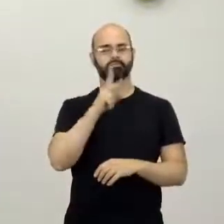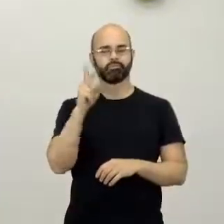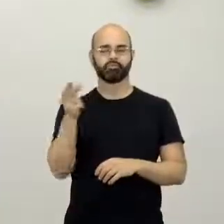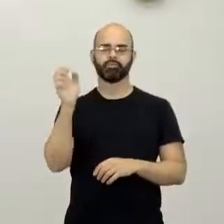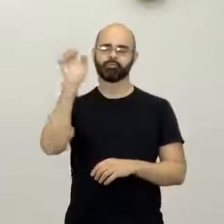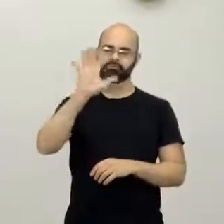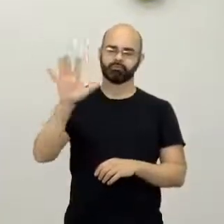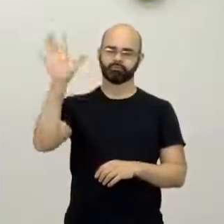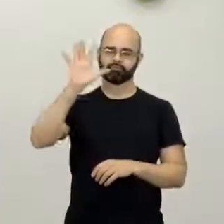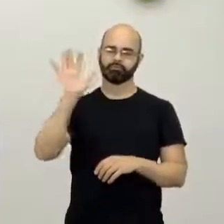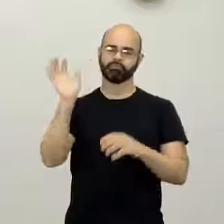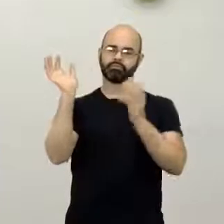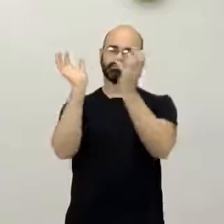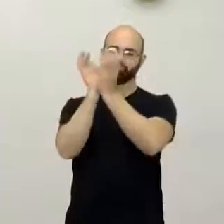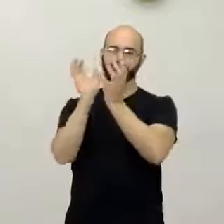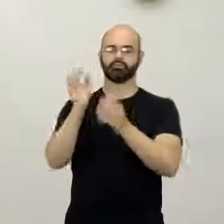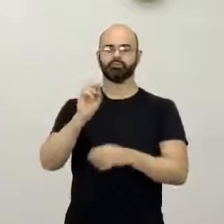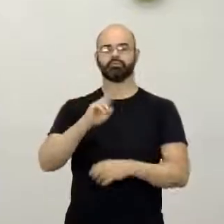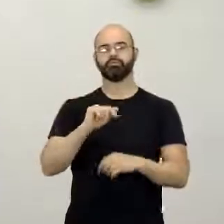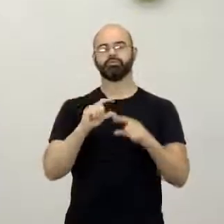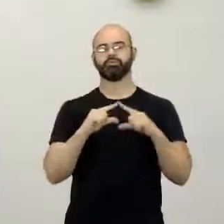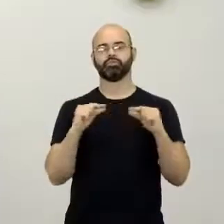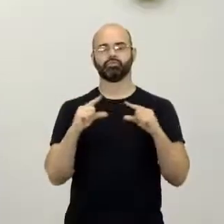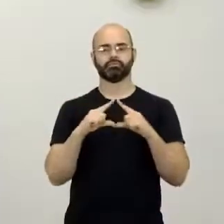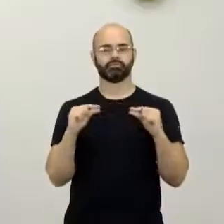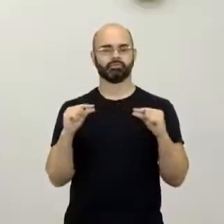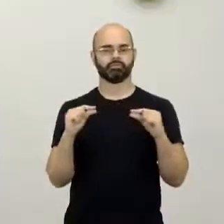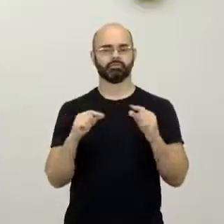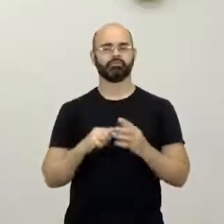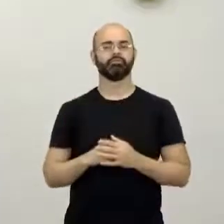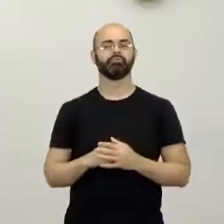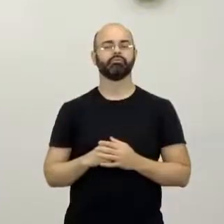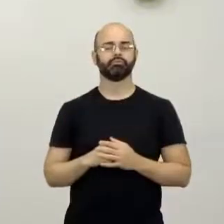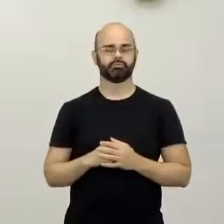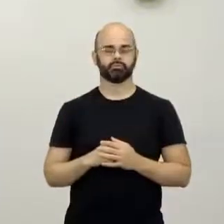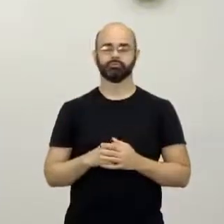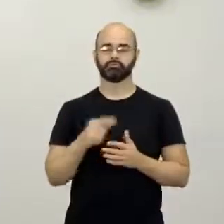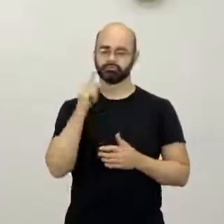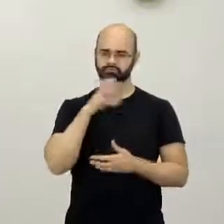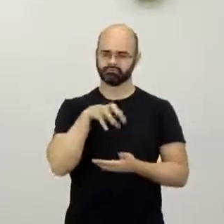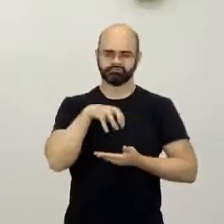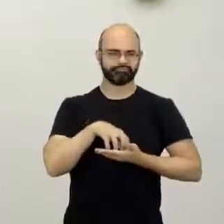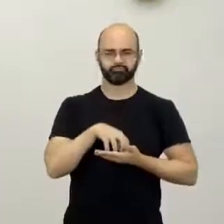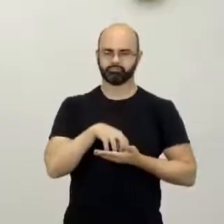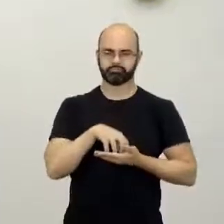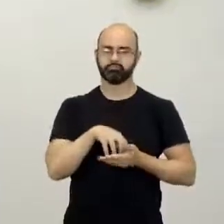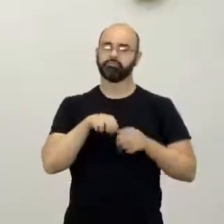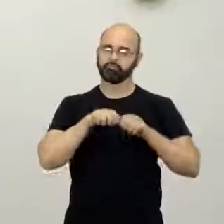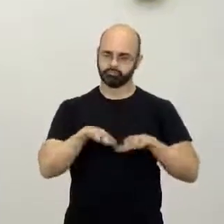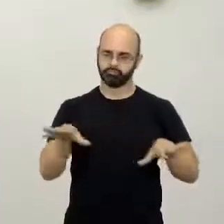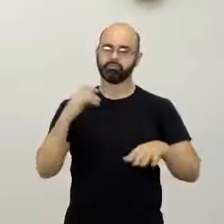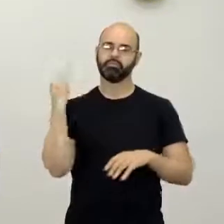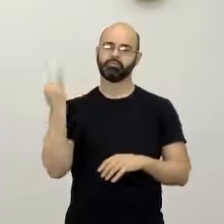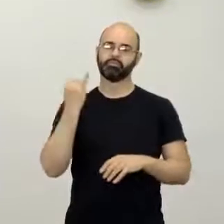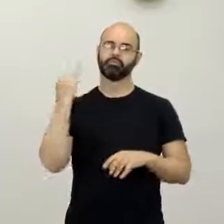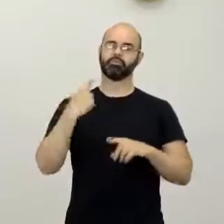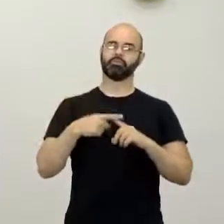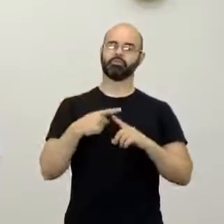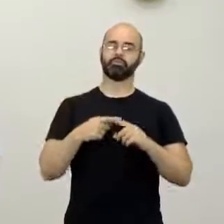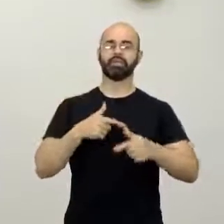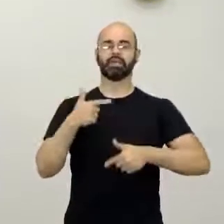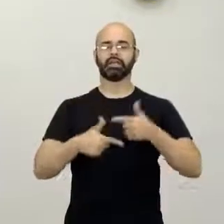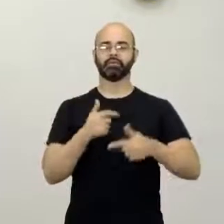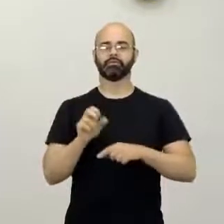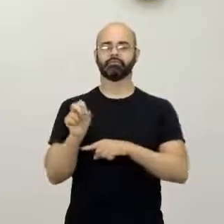União Europeia, como acontece no Japão. Não ter essa concentração, e sim uma distribuição, porque vai gerar emprego, gera